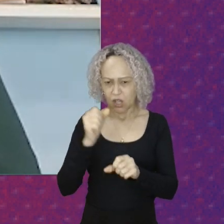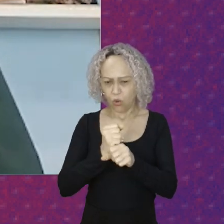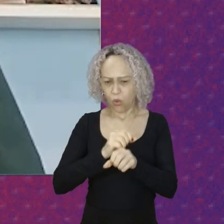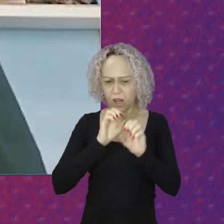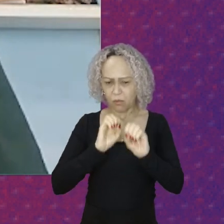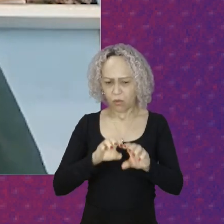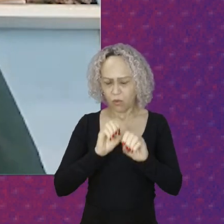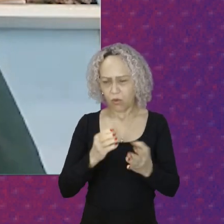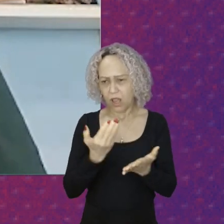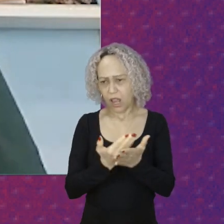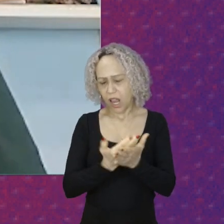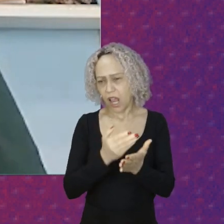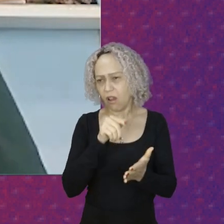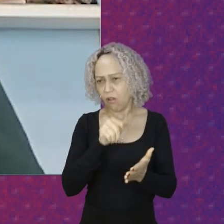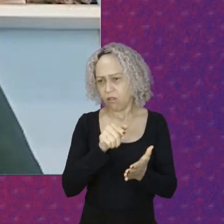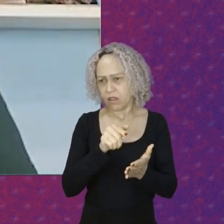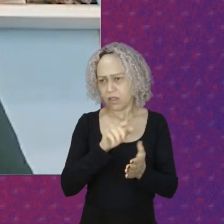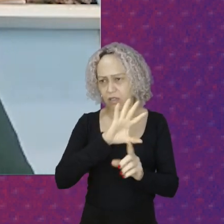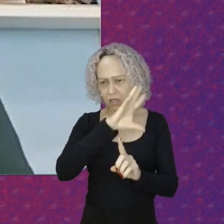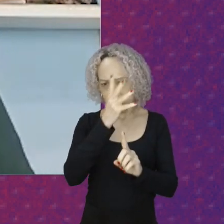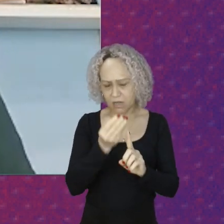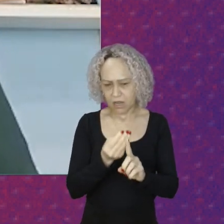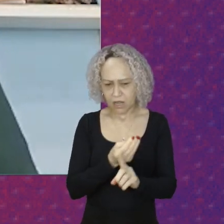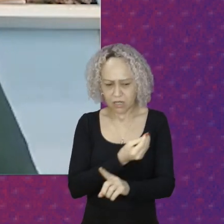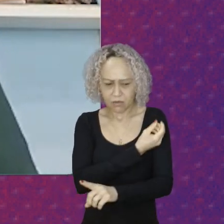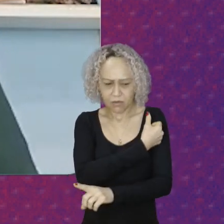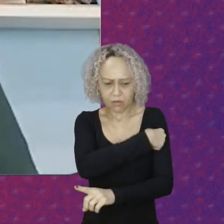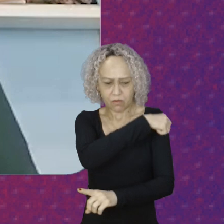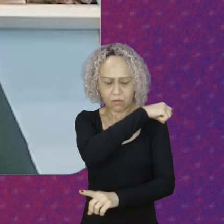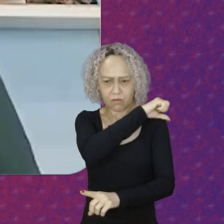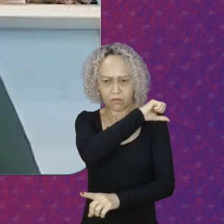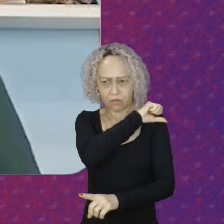arte para o Fundamental 2.